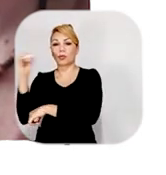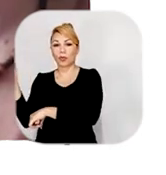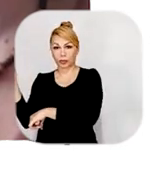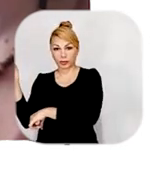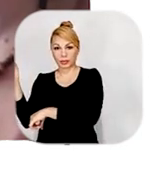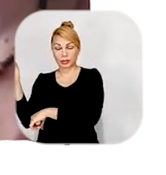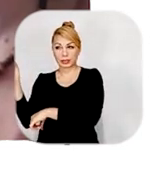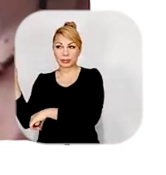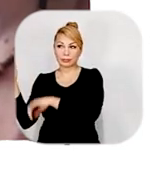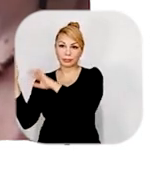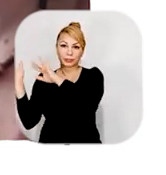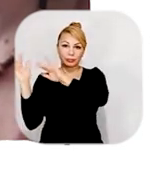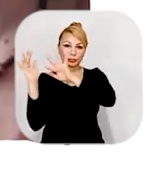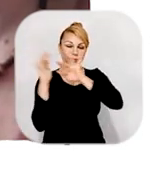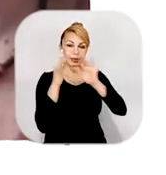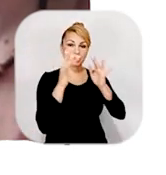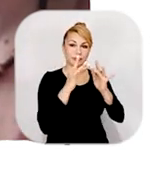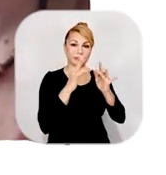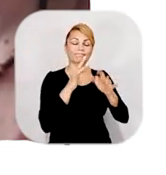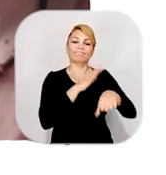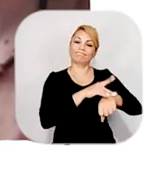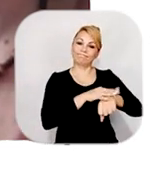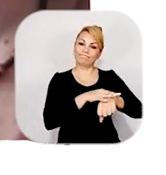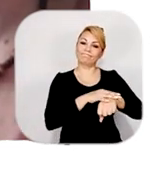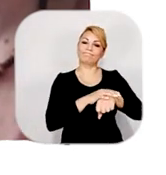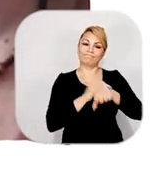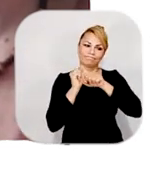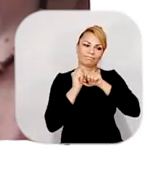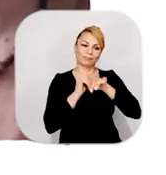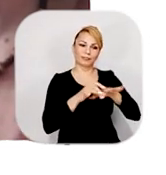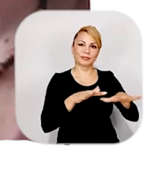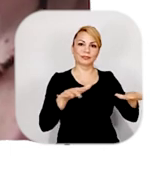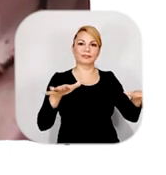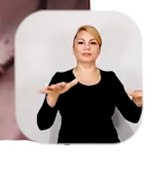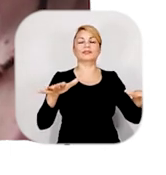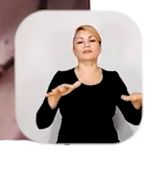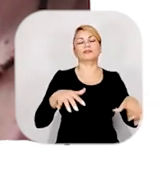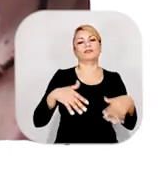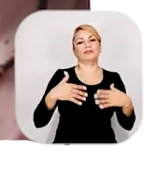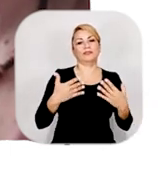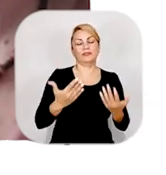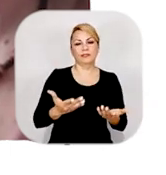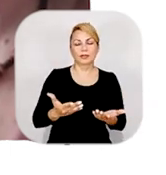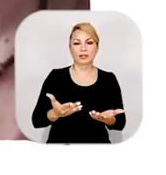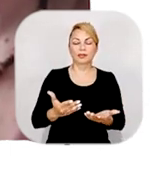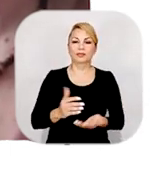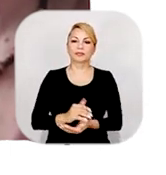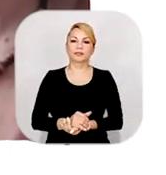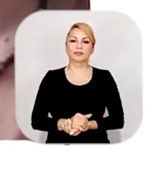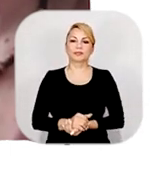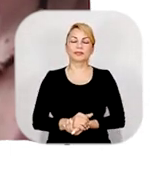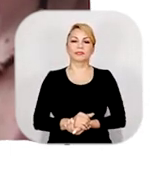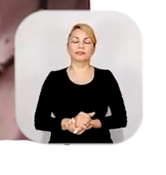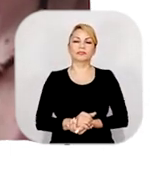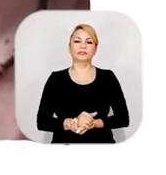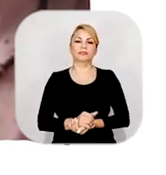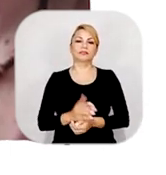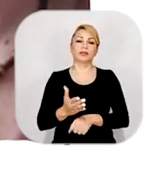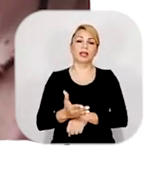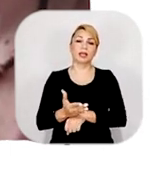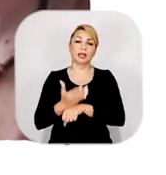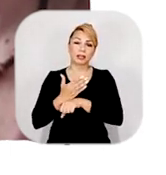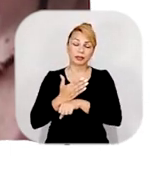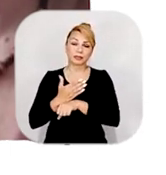E então logo se perdeu muito antes de alguém